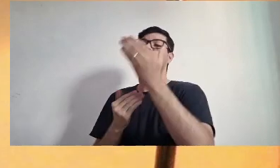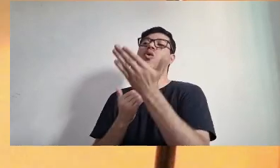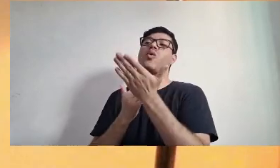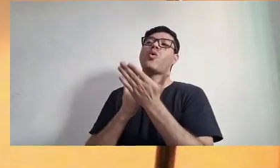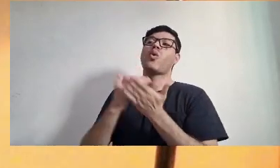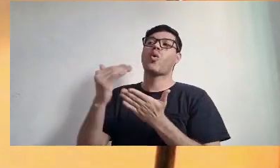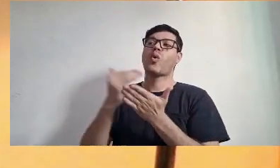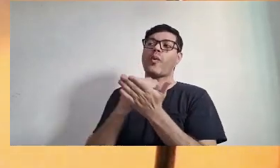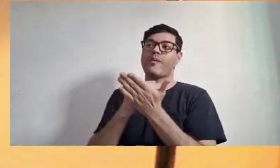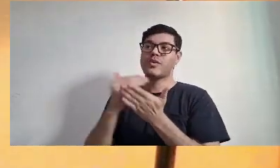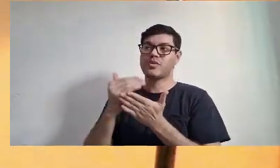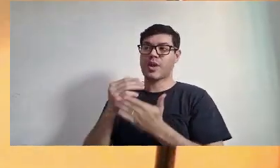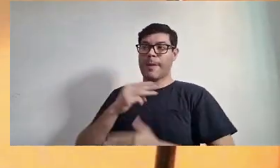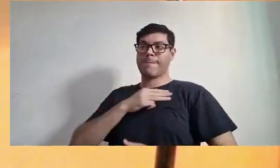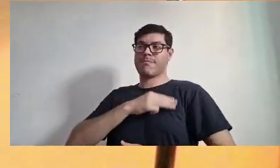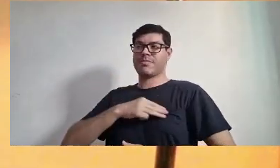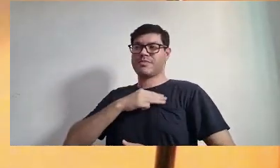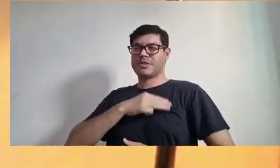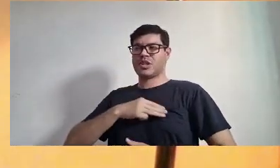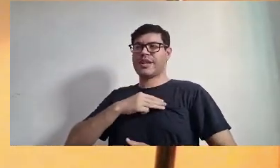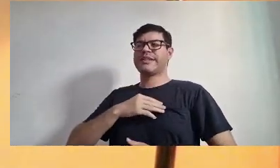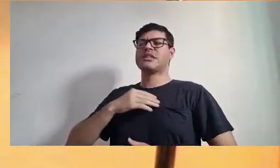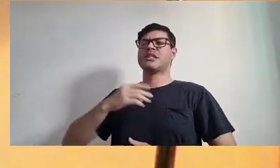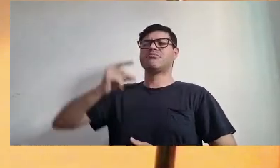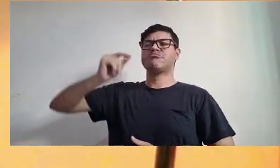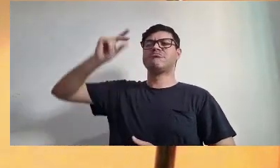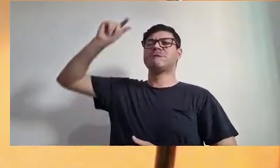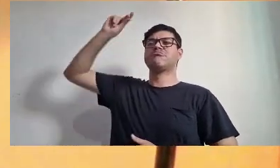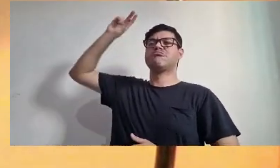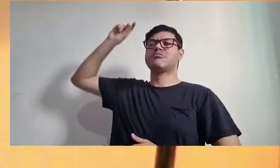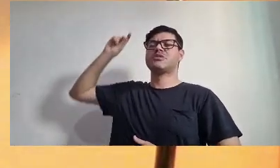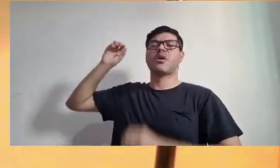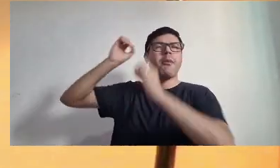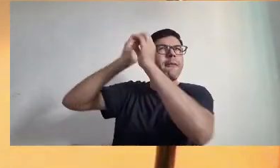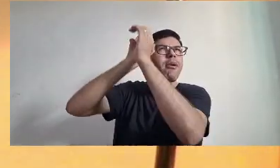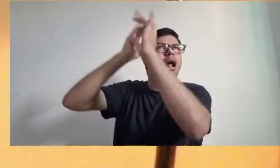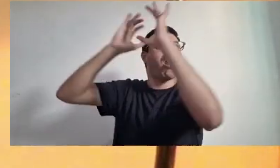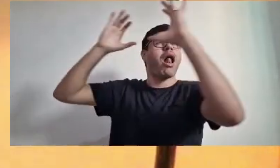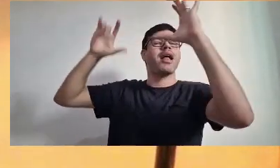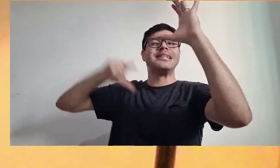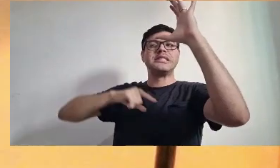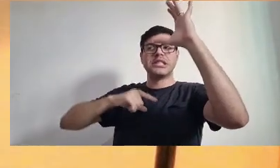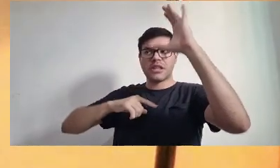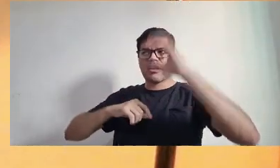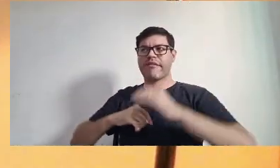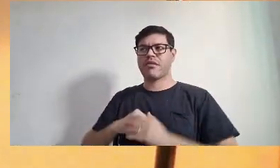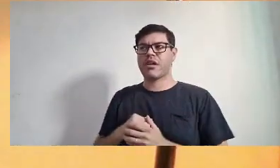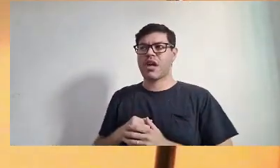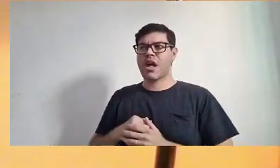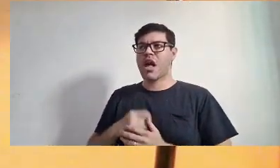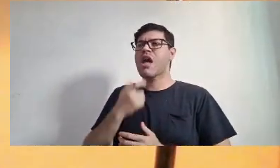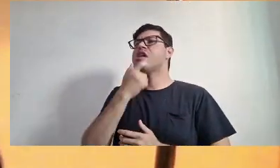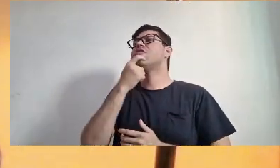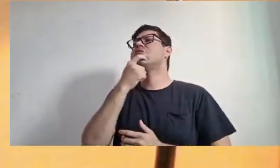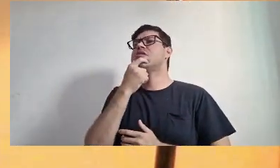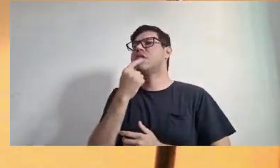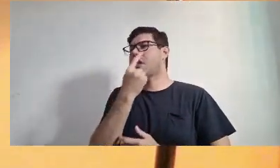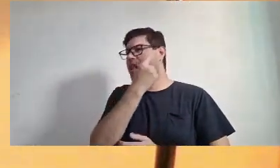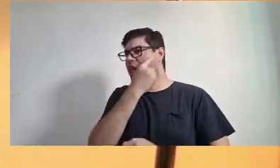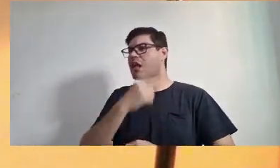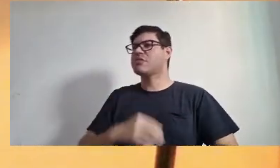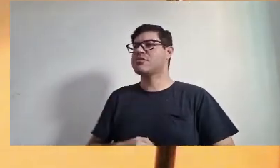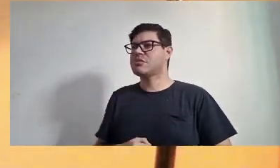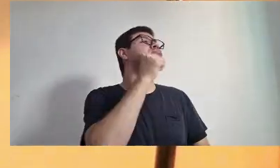uma missionária que teve uma visão. Isto. E é a missionária norte-americana? Isto. Amy Semple